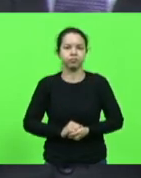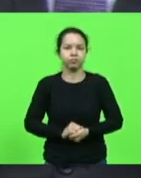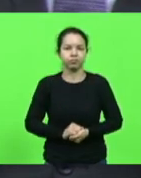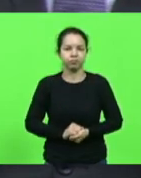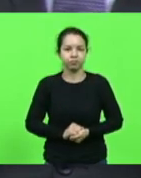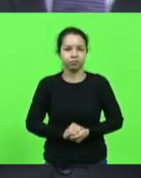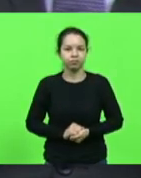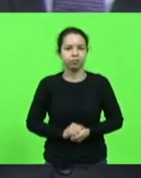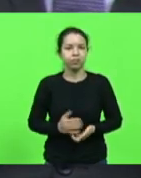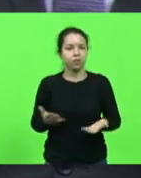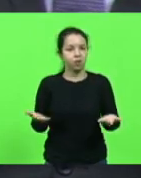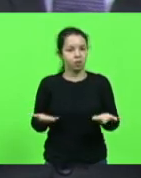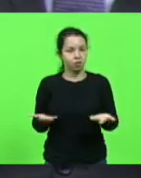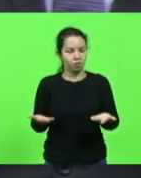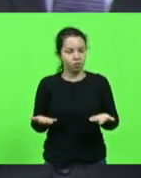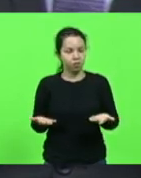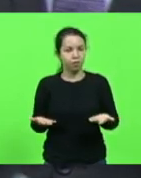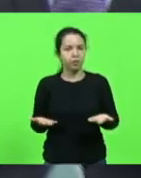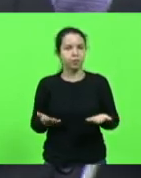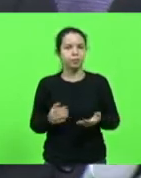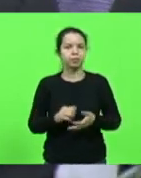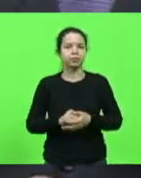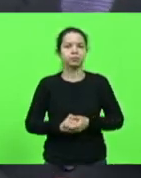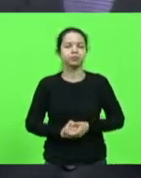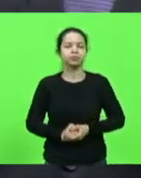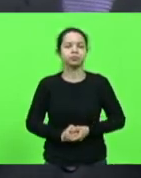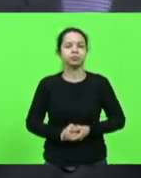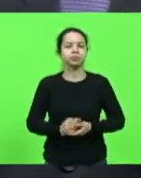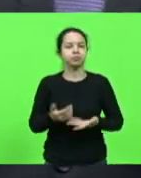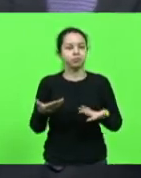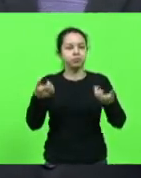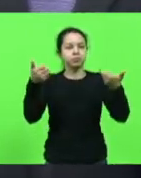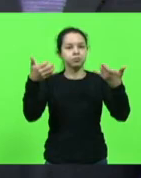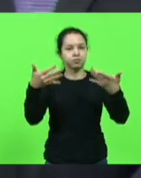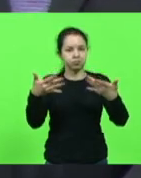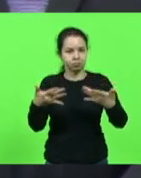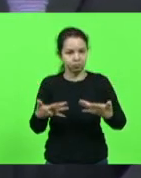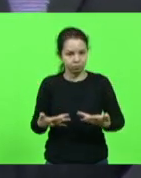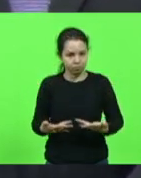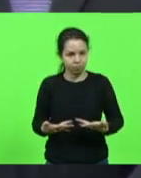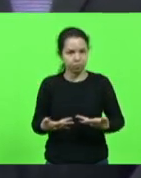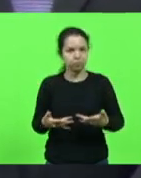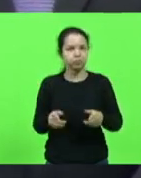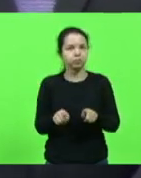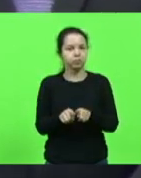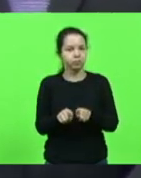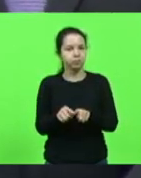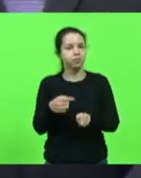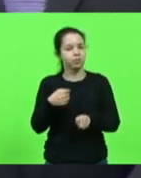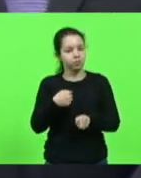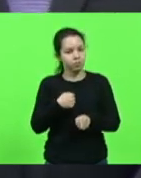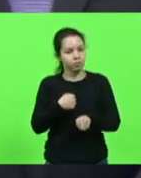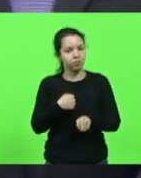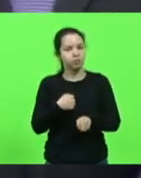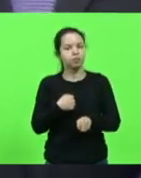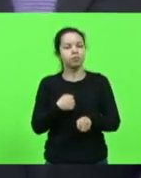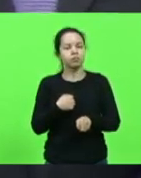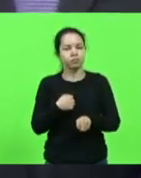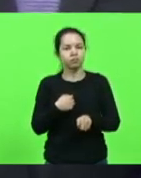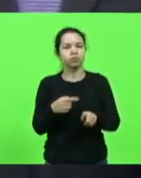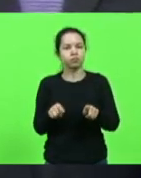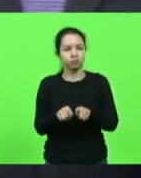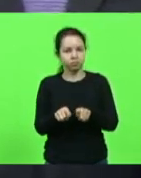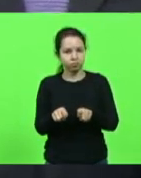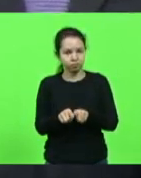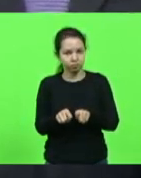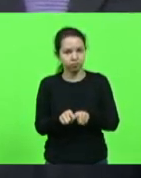E agora permitam-me, por favor, um parêntese para registrar que eu também fui acolhida e muito